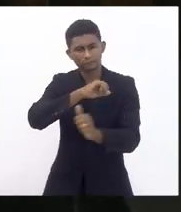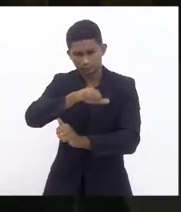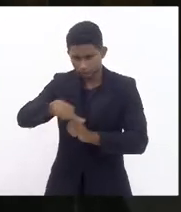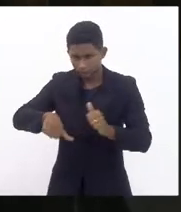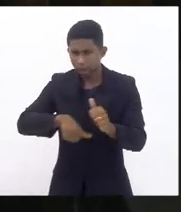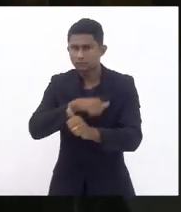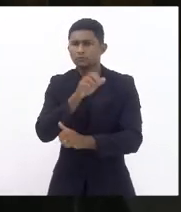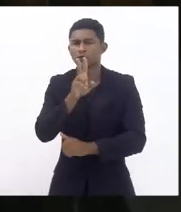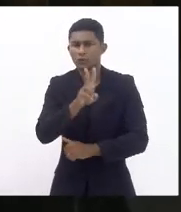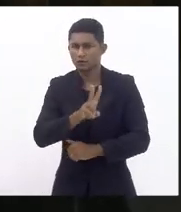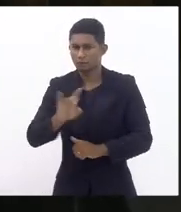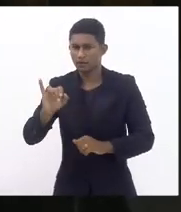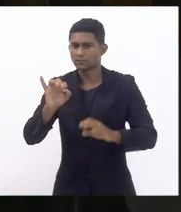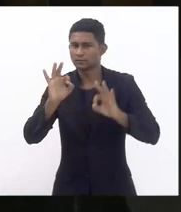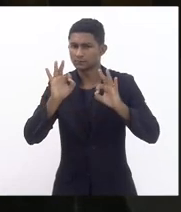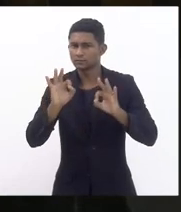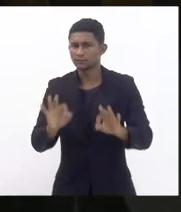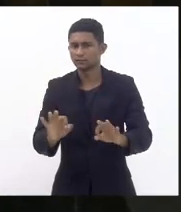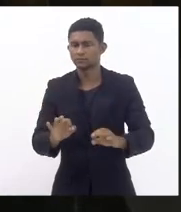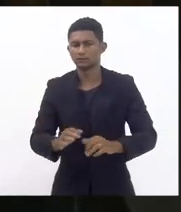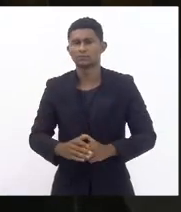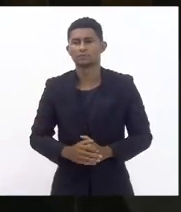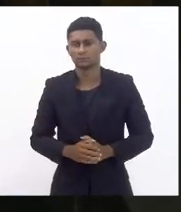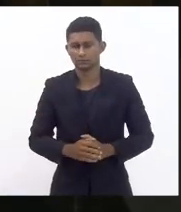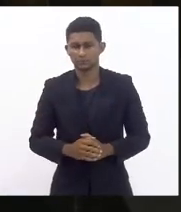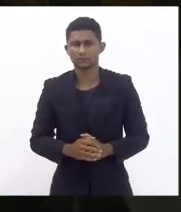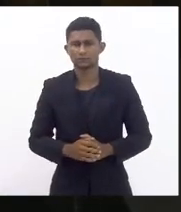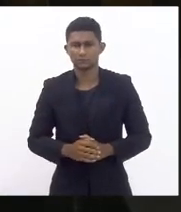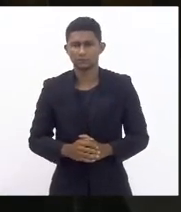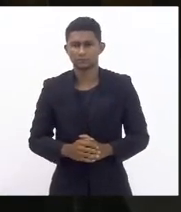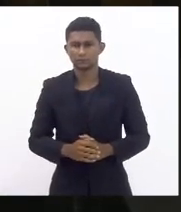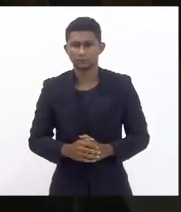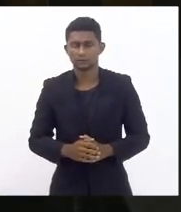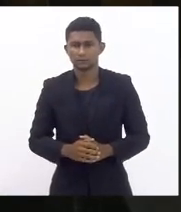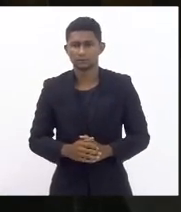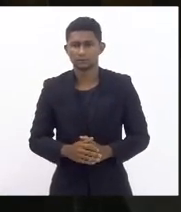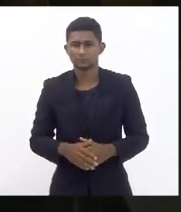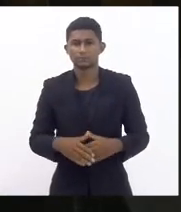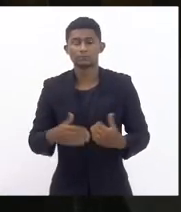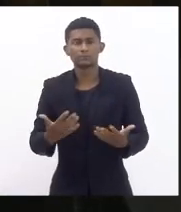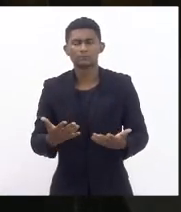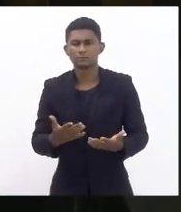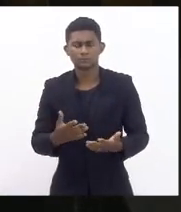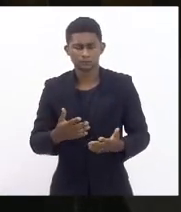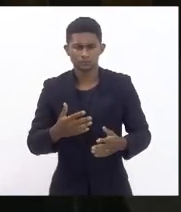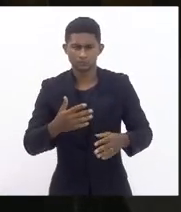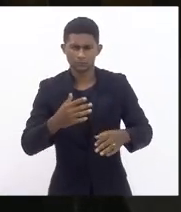profundamente mudadas. Que o combustível fóssil